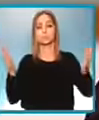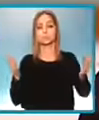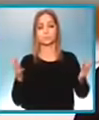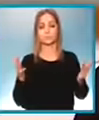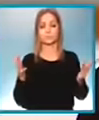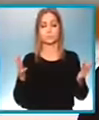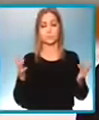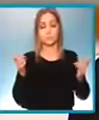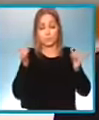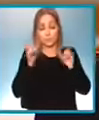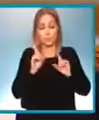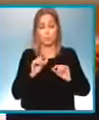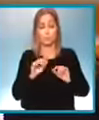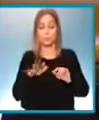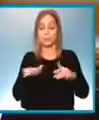e